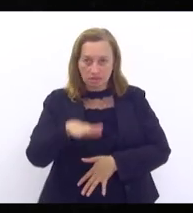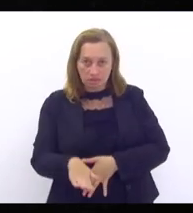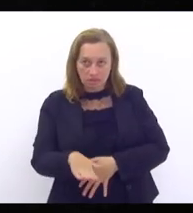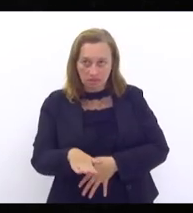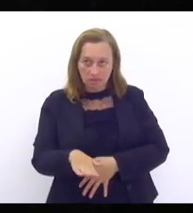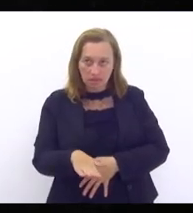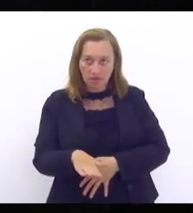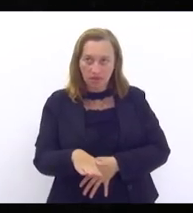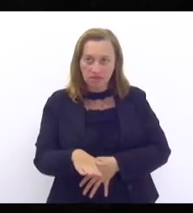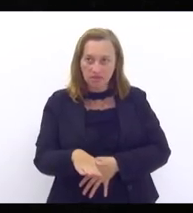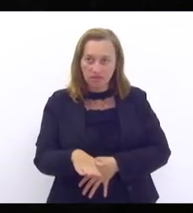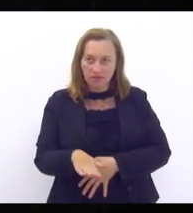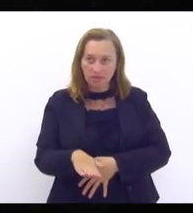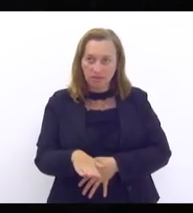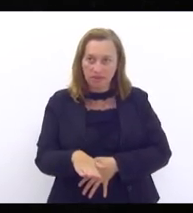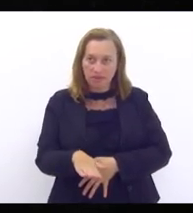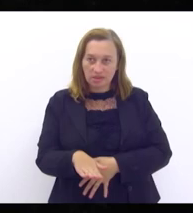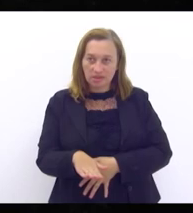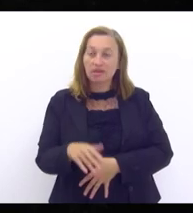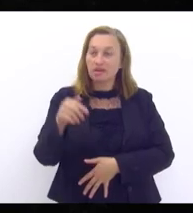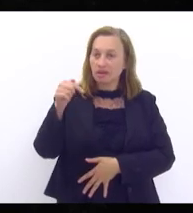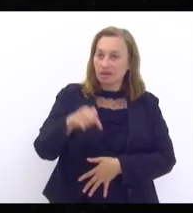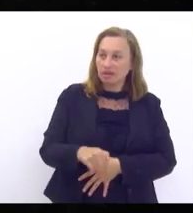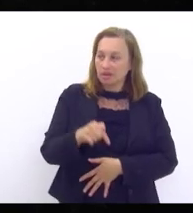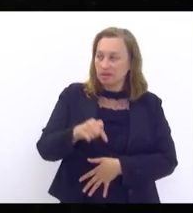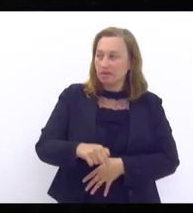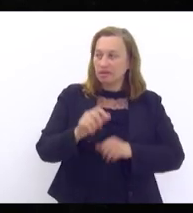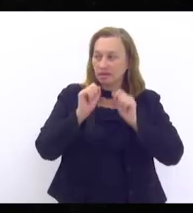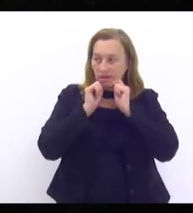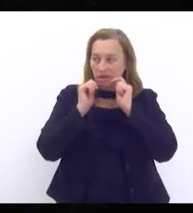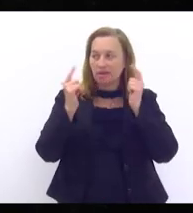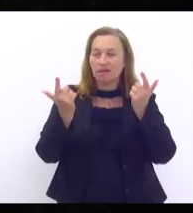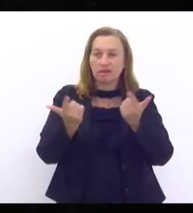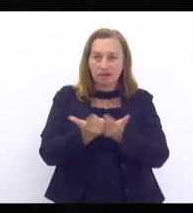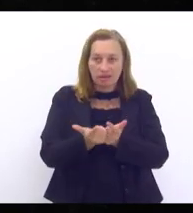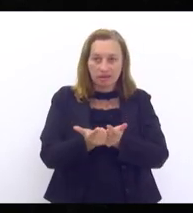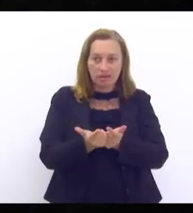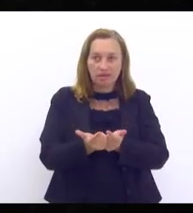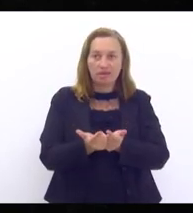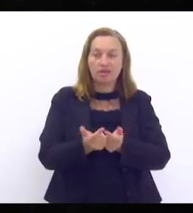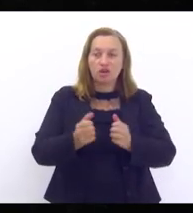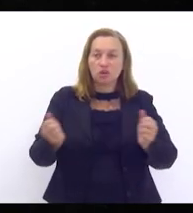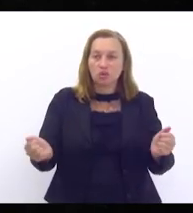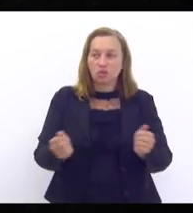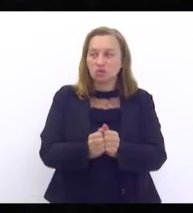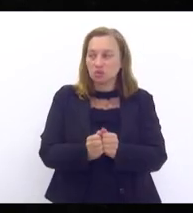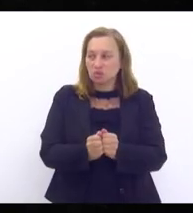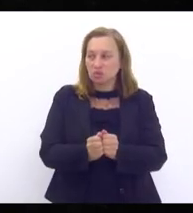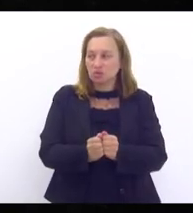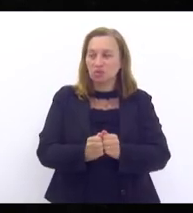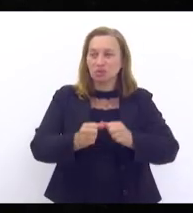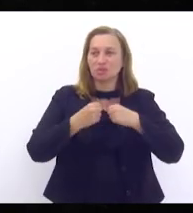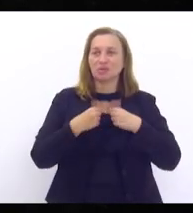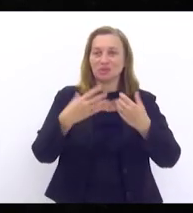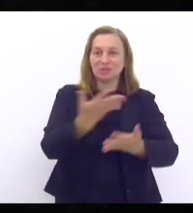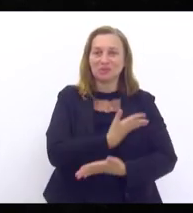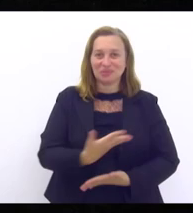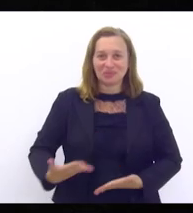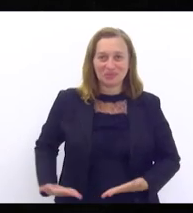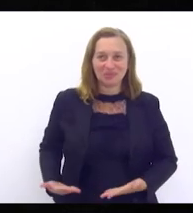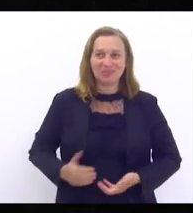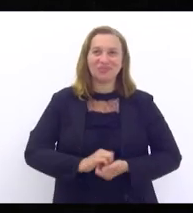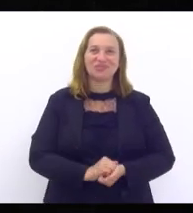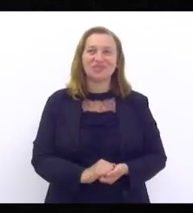17 horas, não é? Aqui na Assembleia Legislativa, participar junto conosco da audiência pública. E, por